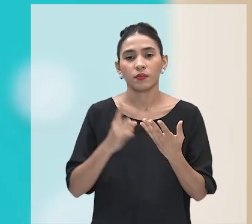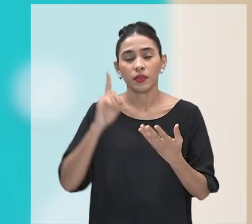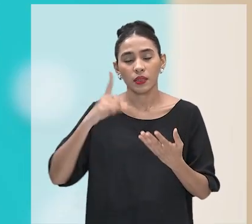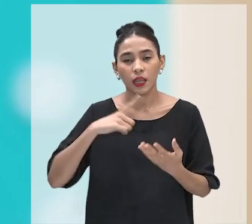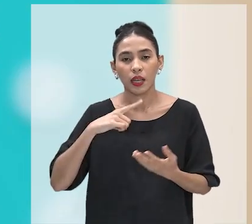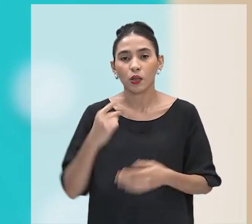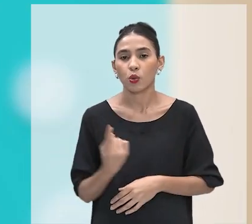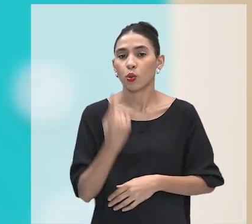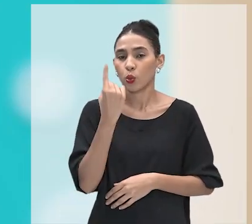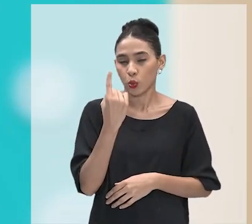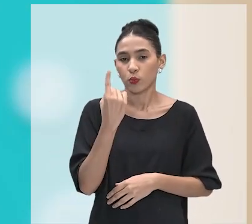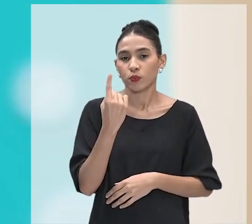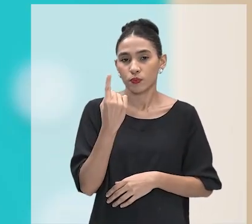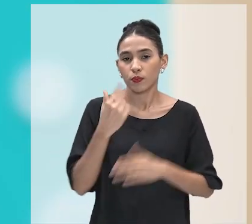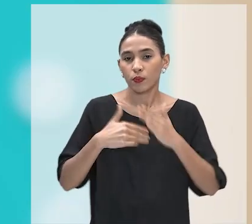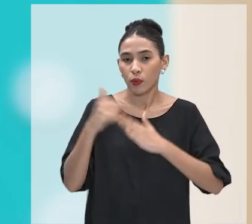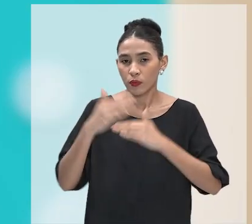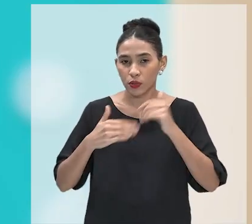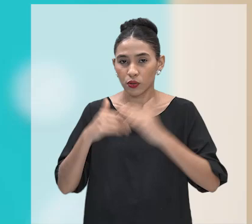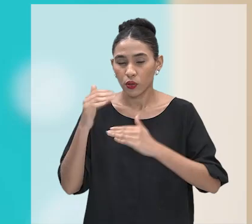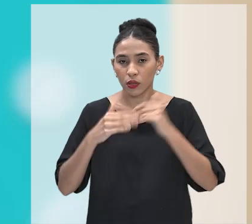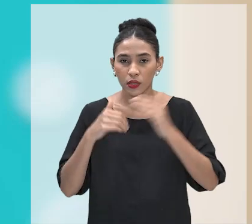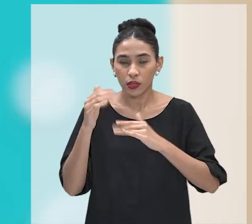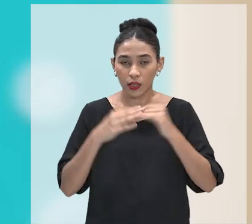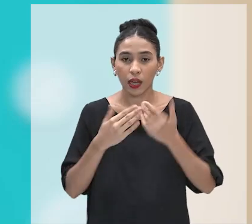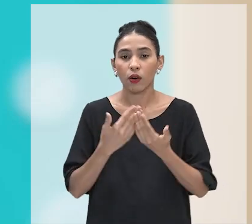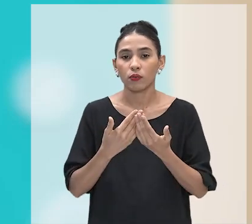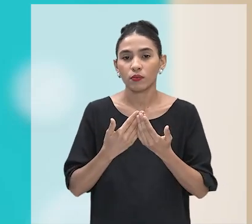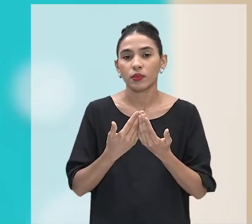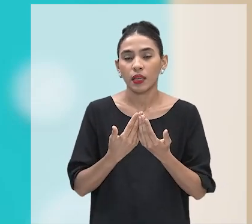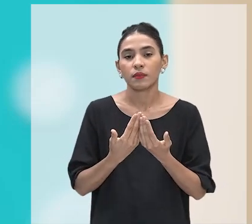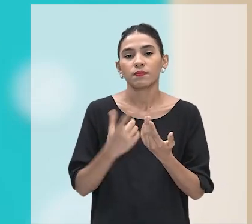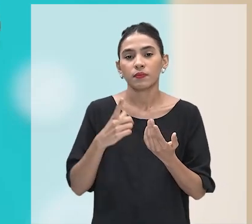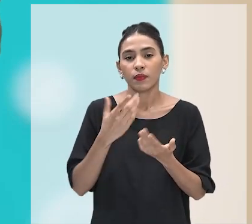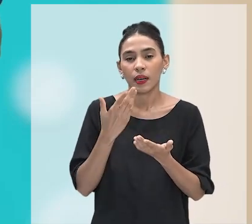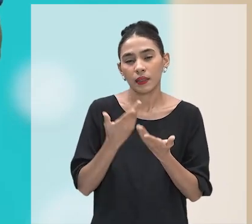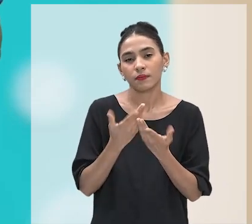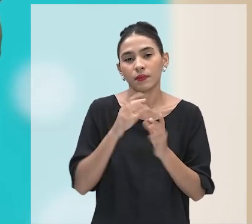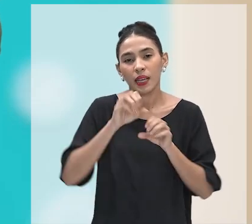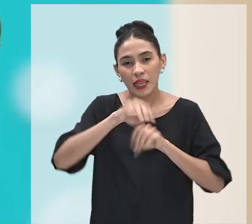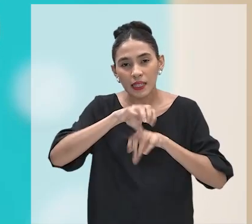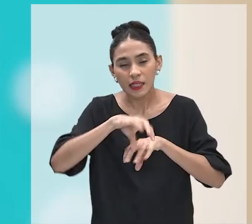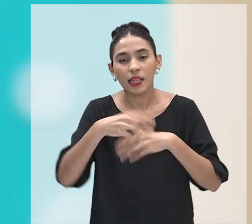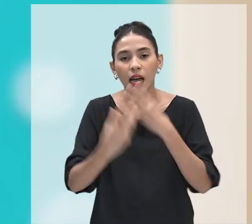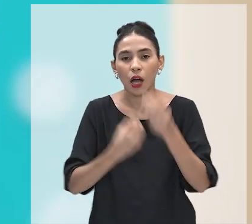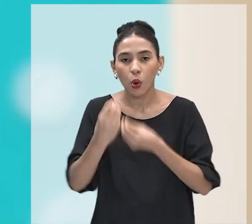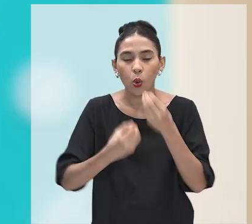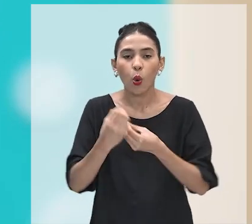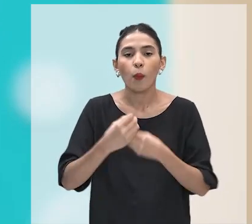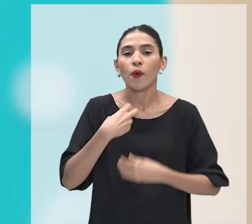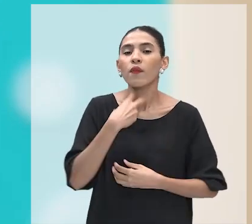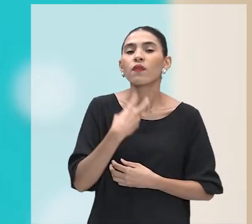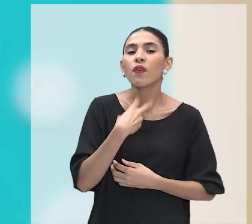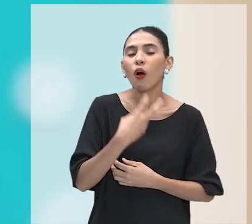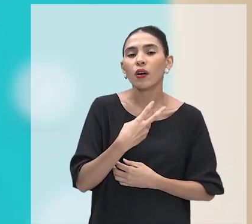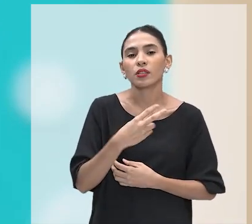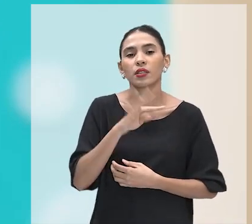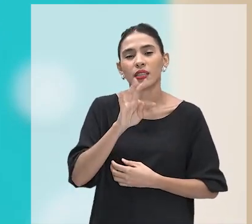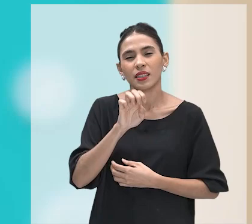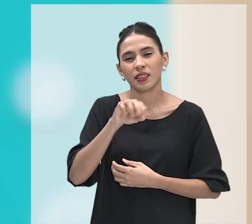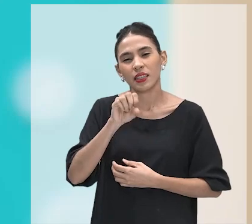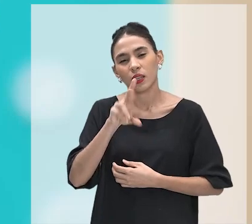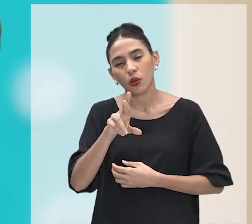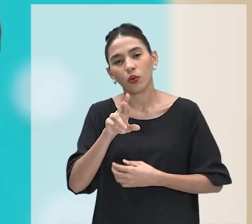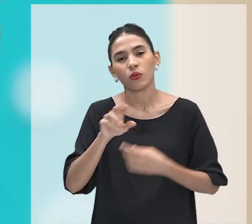profissional vocal que ele vai classificar a tua voz. Se ele é soprano, se é contralto, tá? Se é tenor.